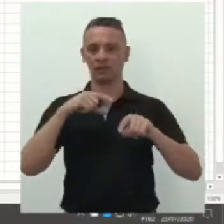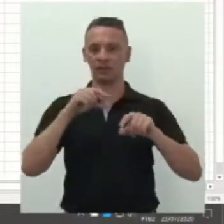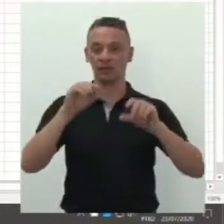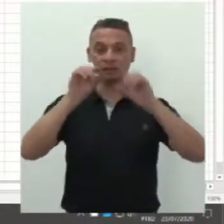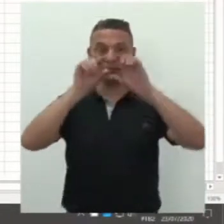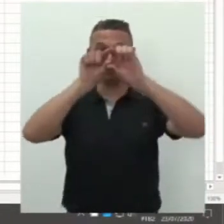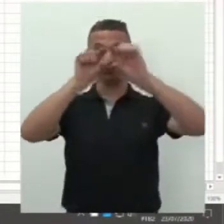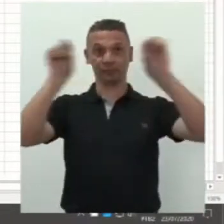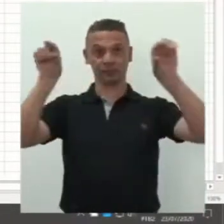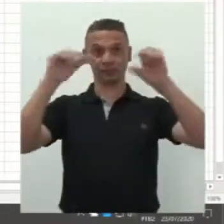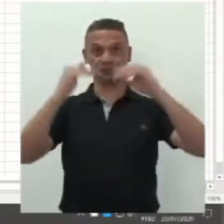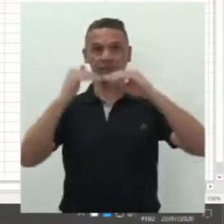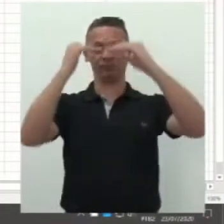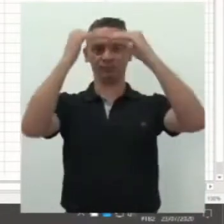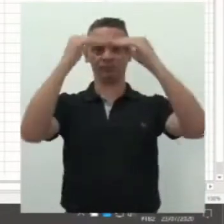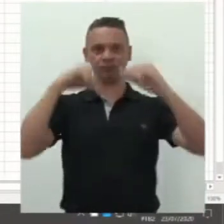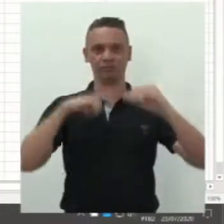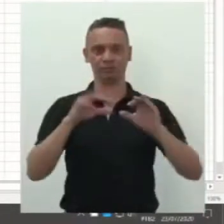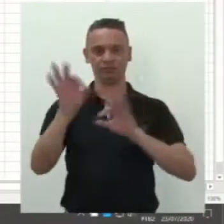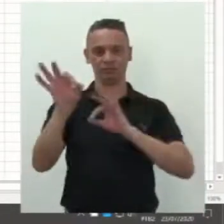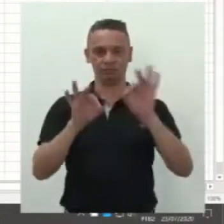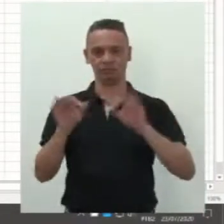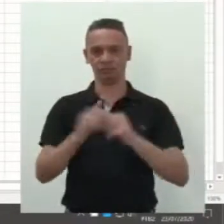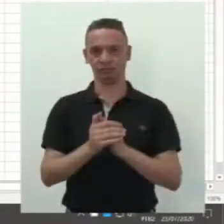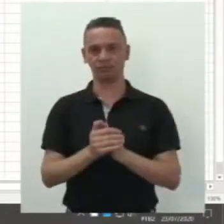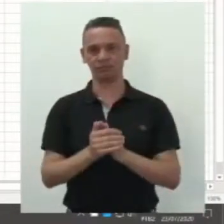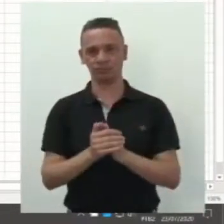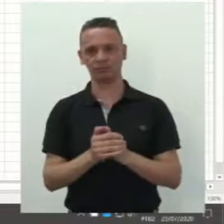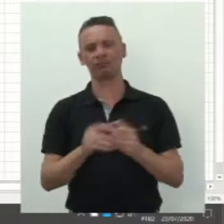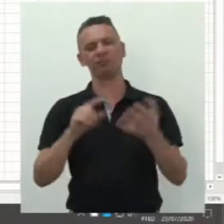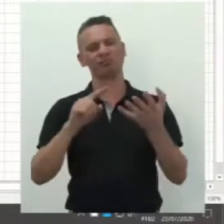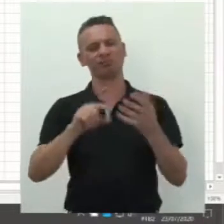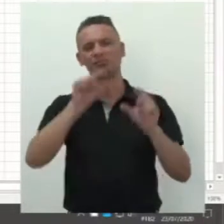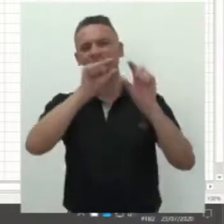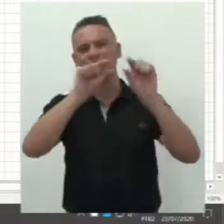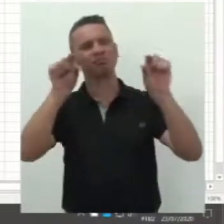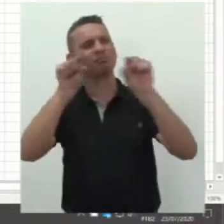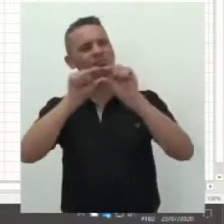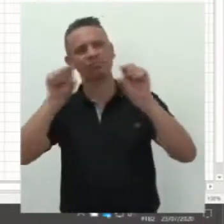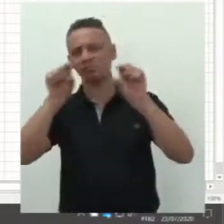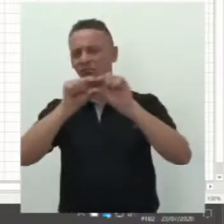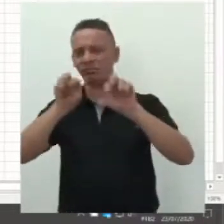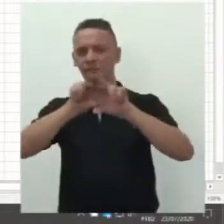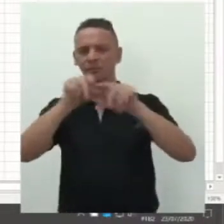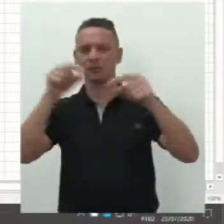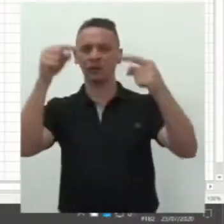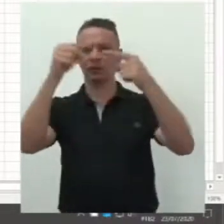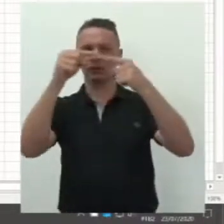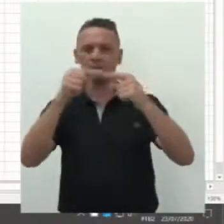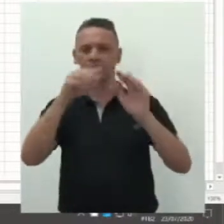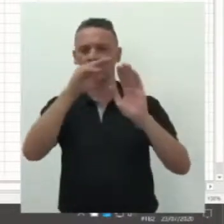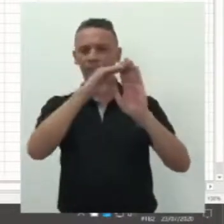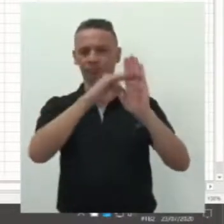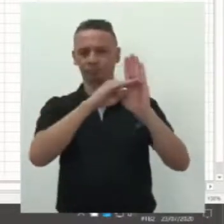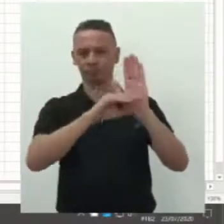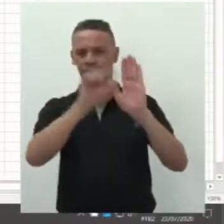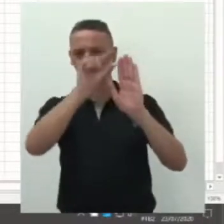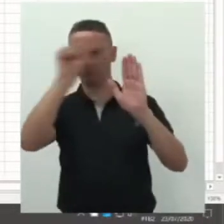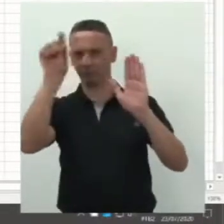na parte superior. Então, a gente tem página inicial, inserir, layout da página, fórmulas,